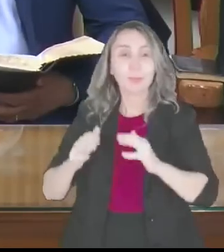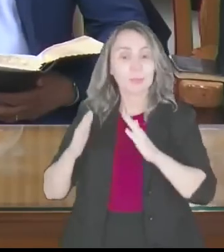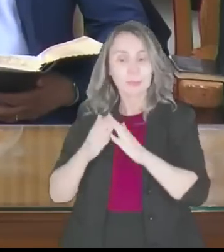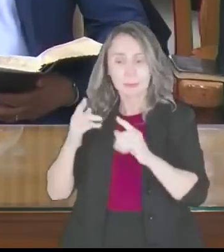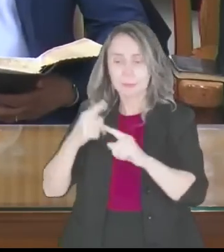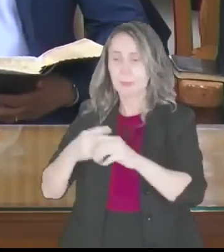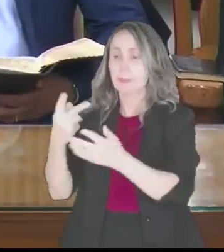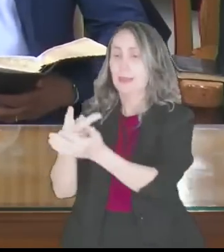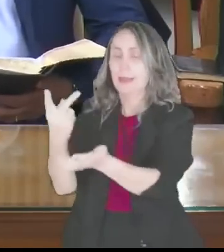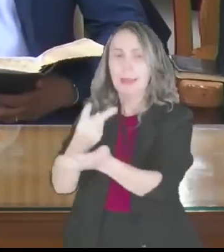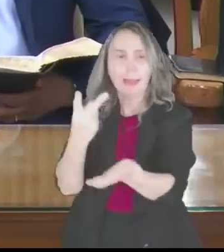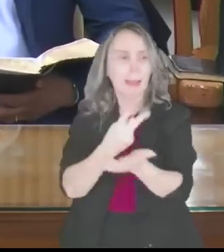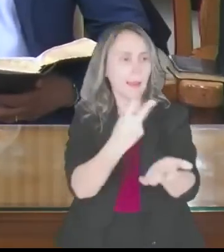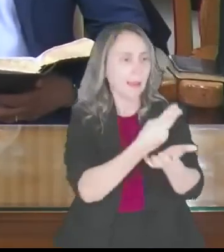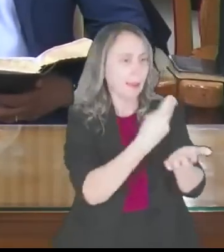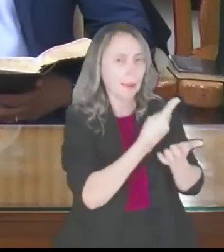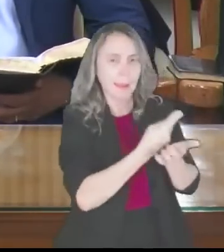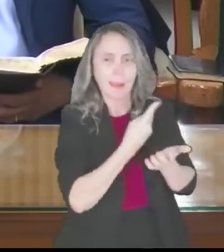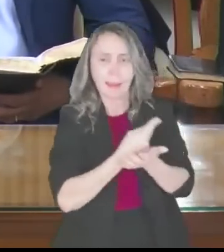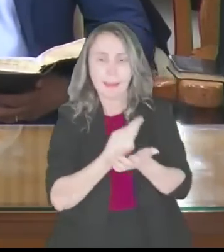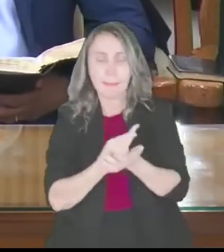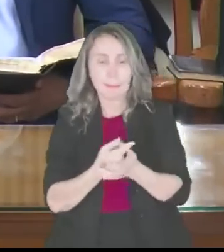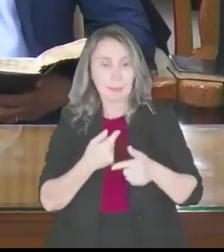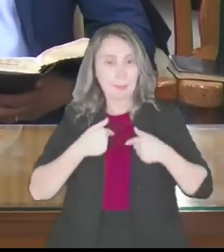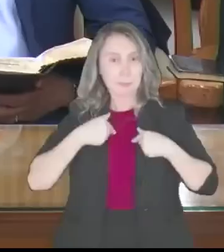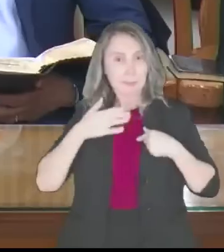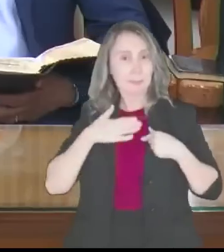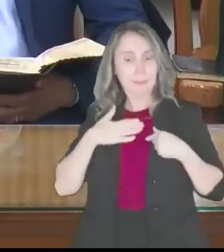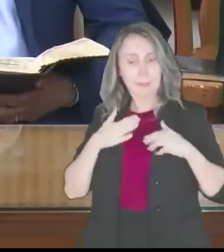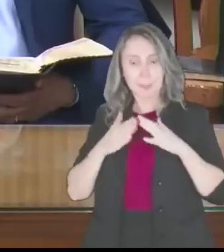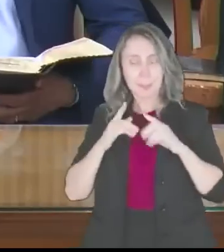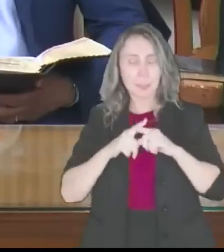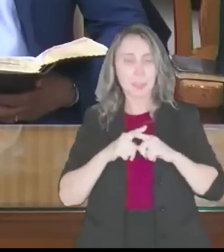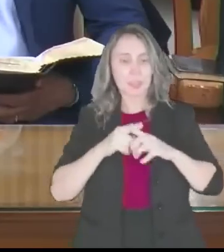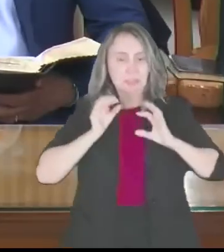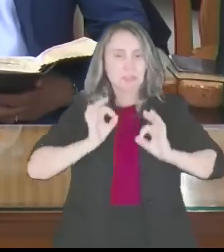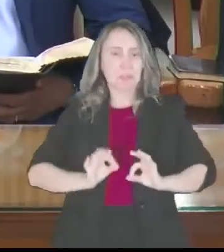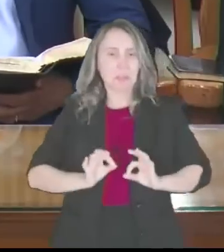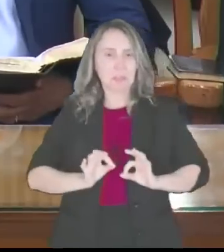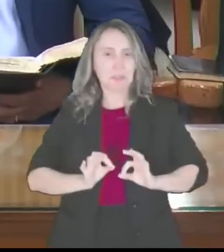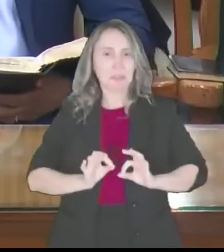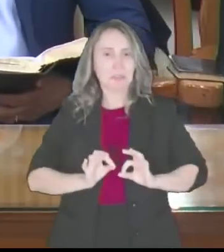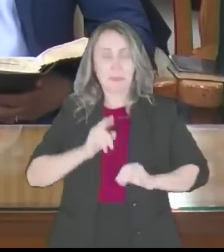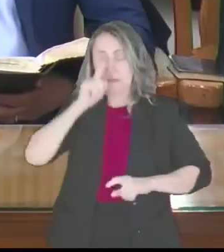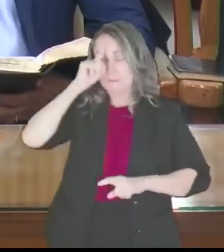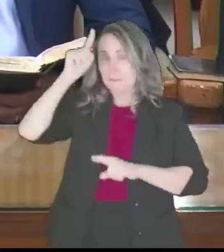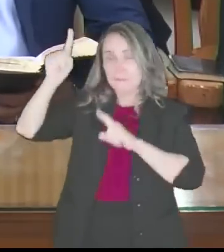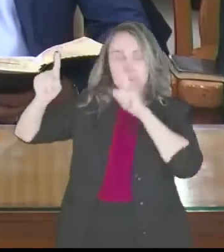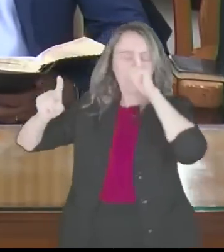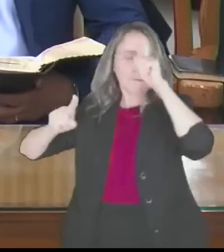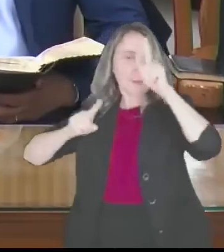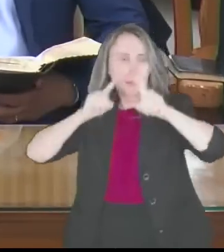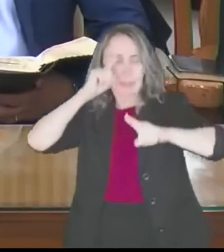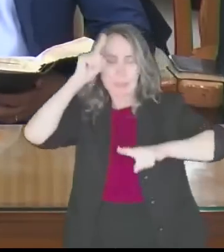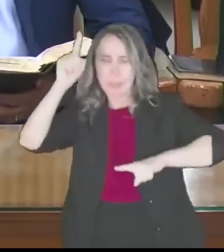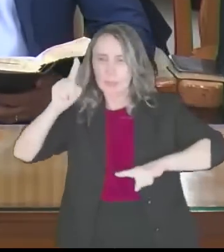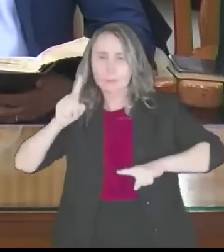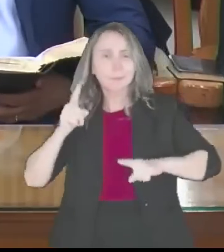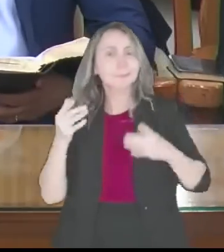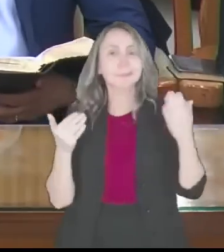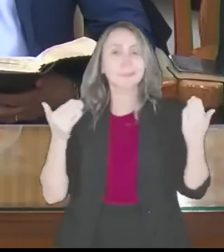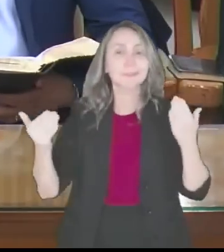ele apareceu com a verdade. E ele começa a ensinar o que vem na cabeça. Irmão, cada